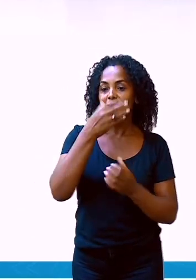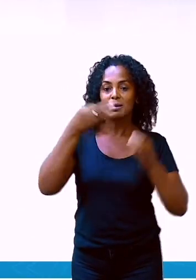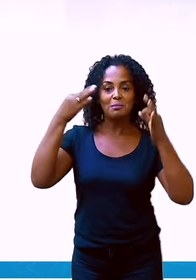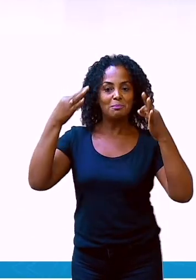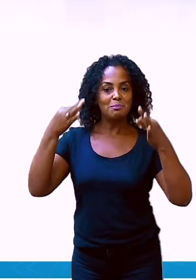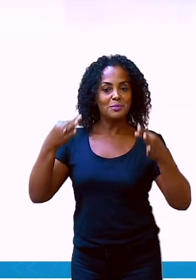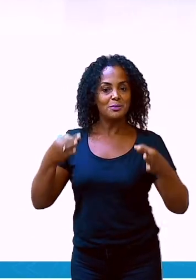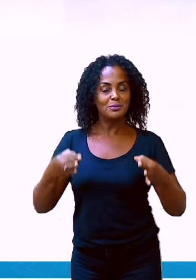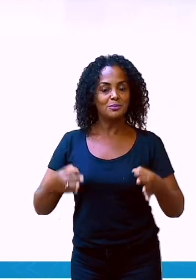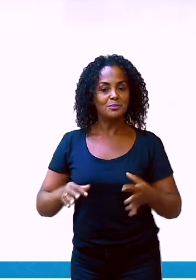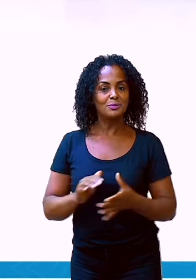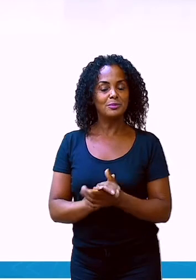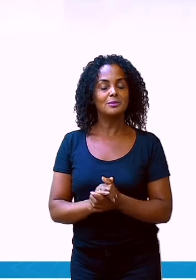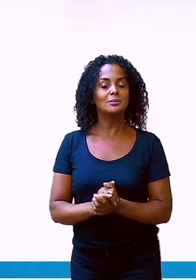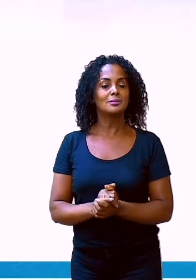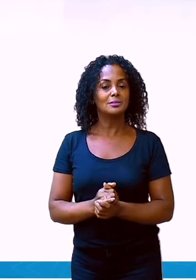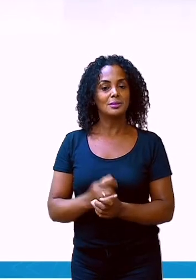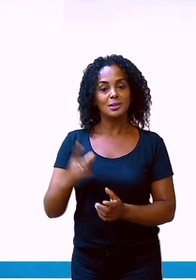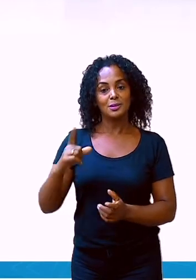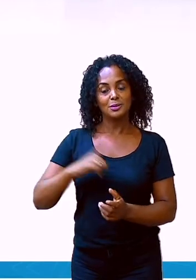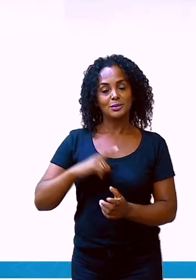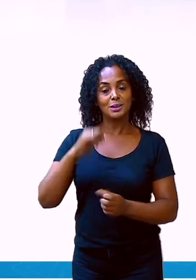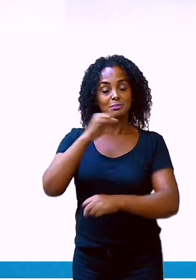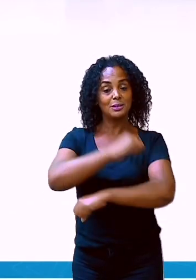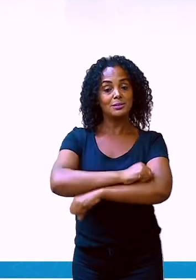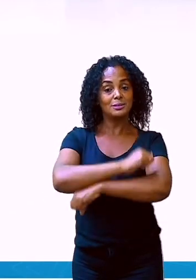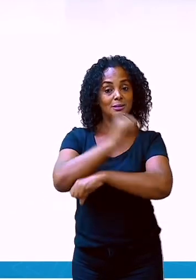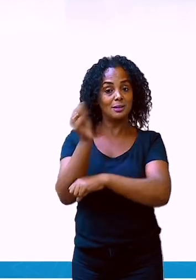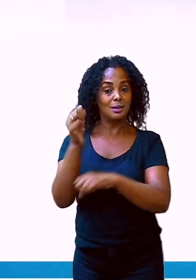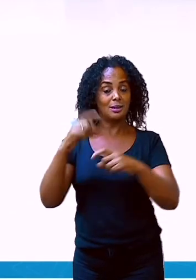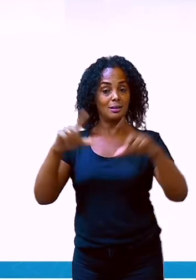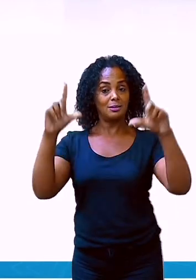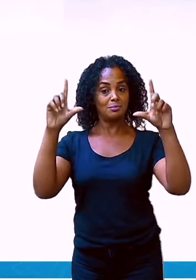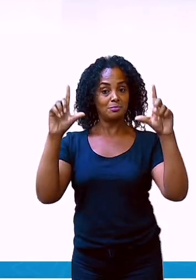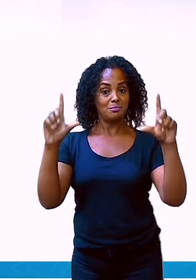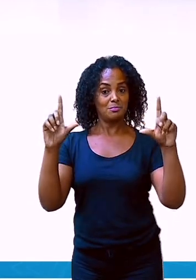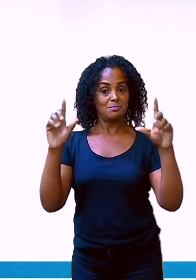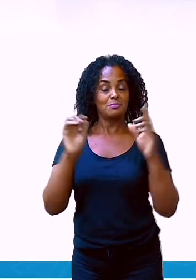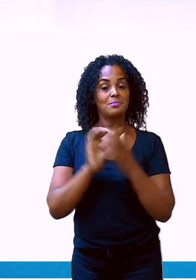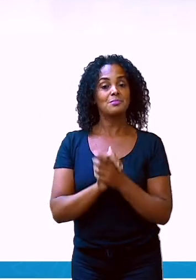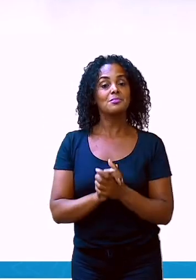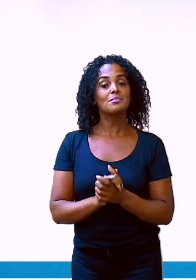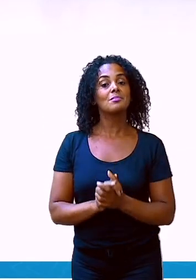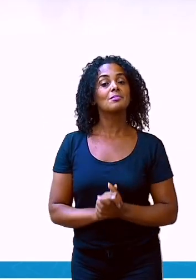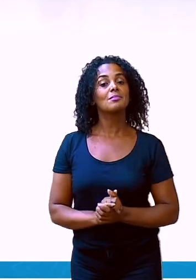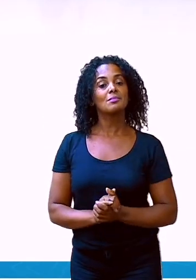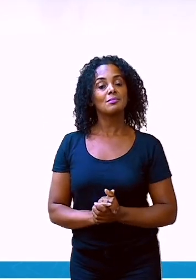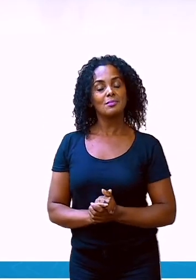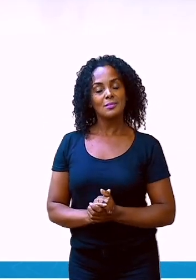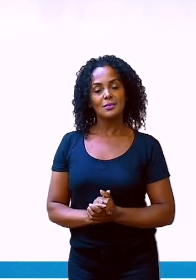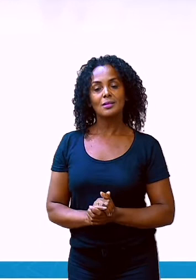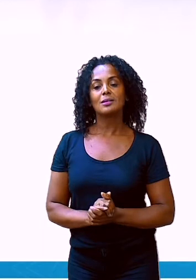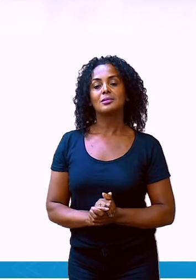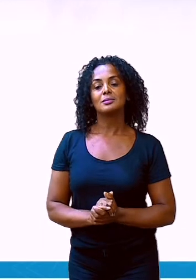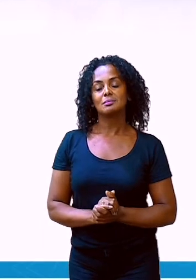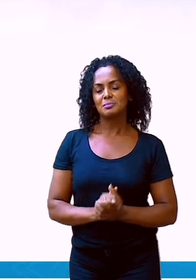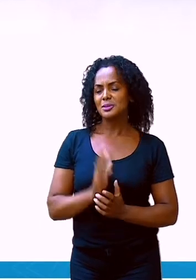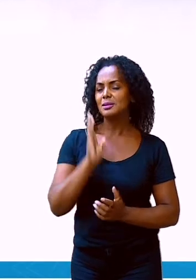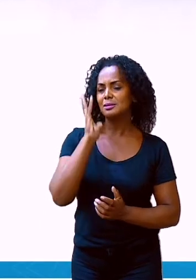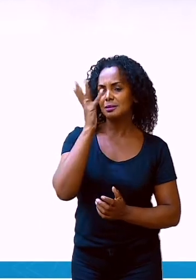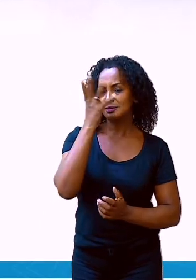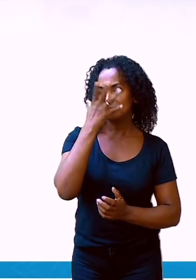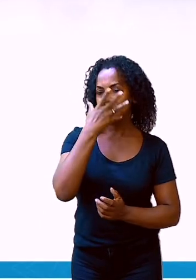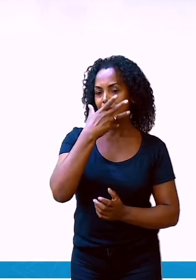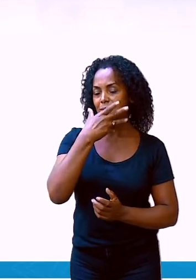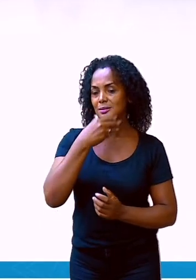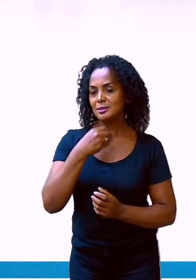aula. Aqui nós temos as janelas. Não é isso mesmo? Olha que riquezas